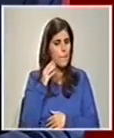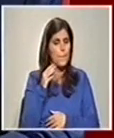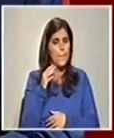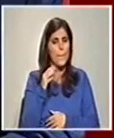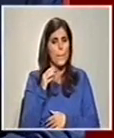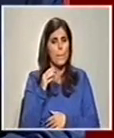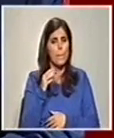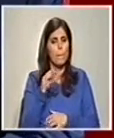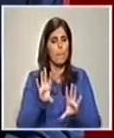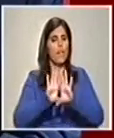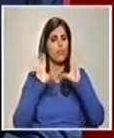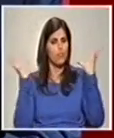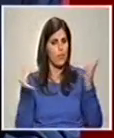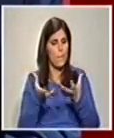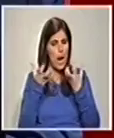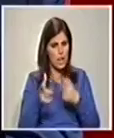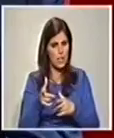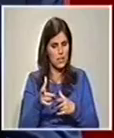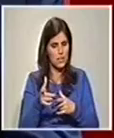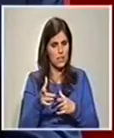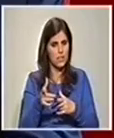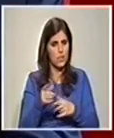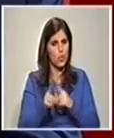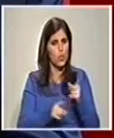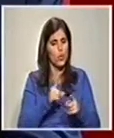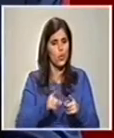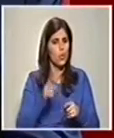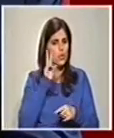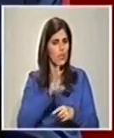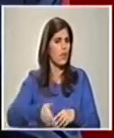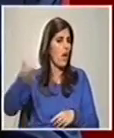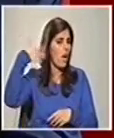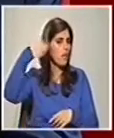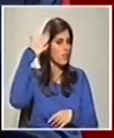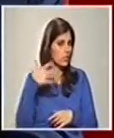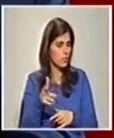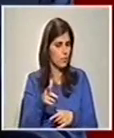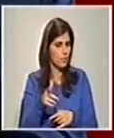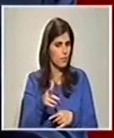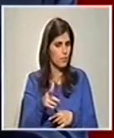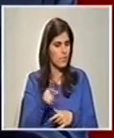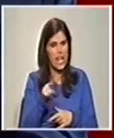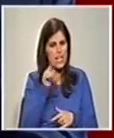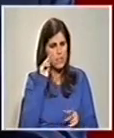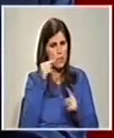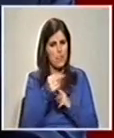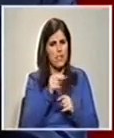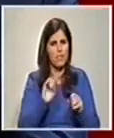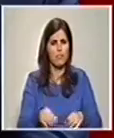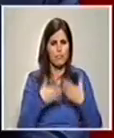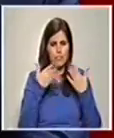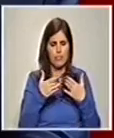mais generalizada ou, se quiser, mais frequente do que se encontrava no passado. Portanto, essa visão